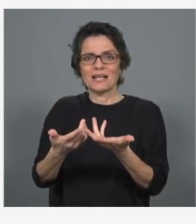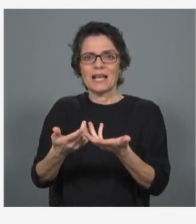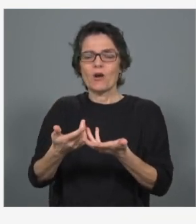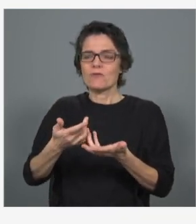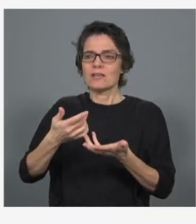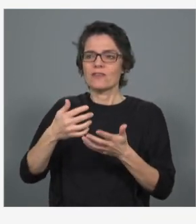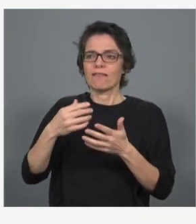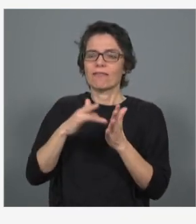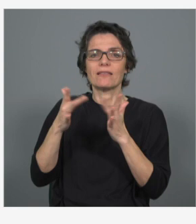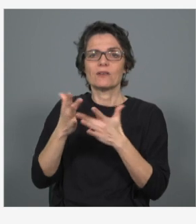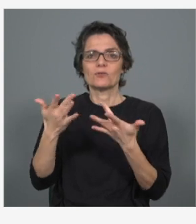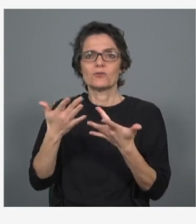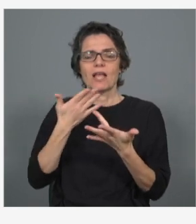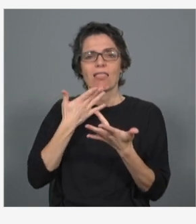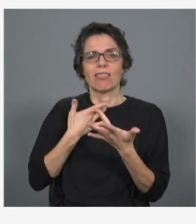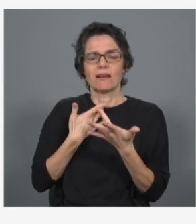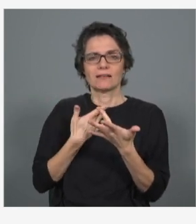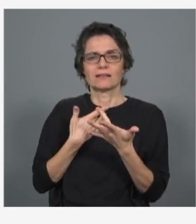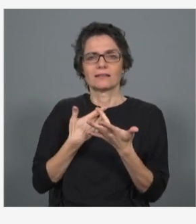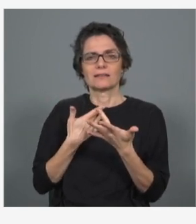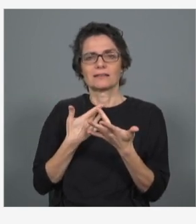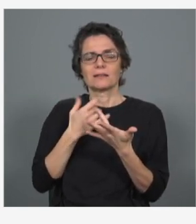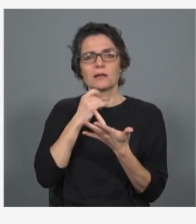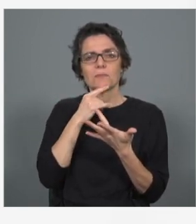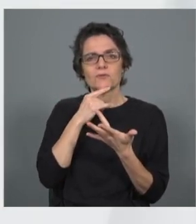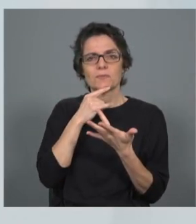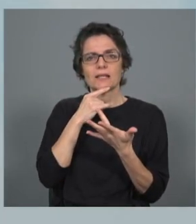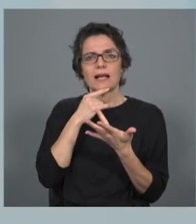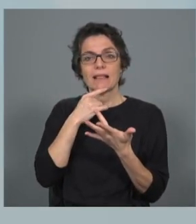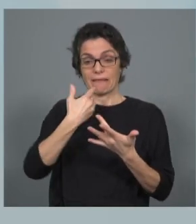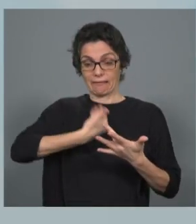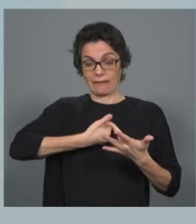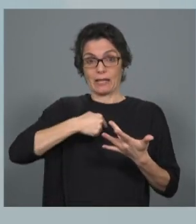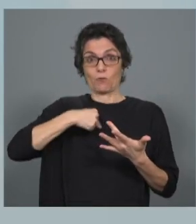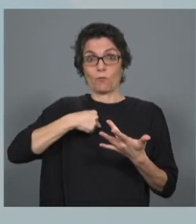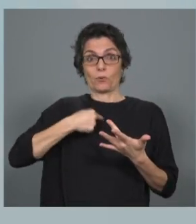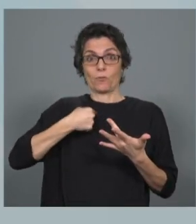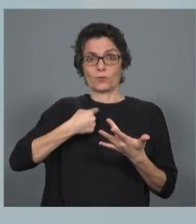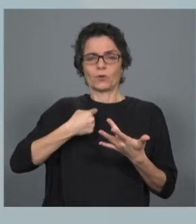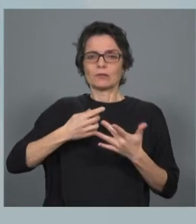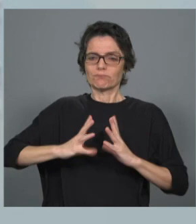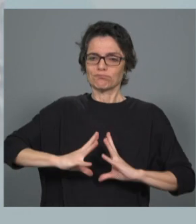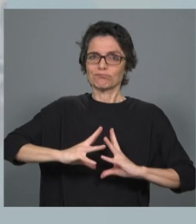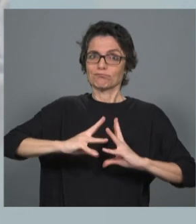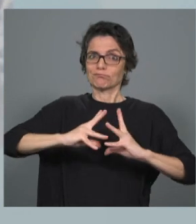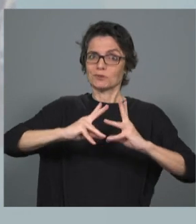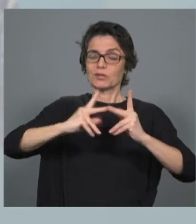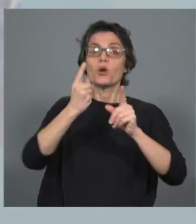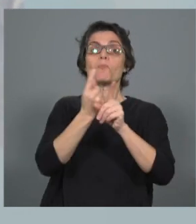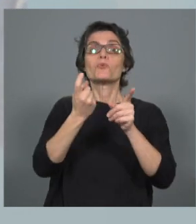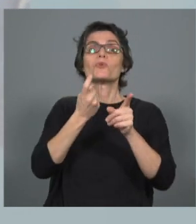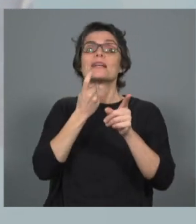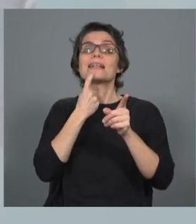sentido, que a nossa existência construir-se-á de uma maneira mais sólida se a pedra que nos